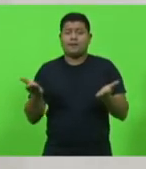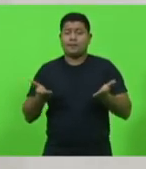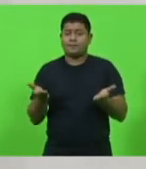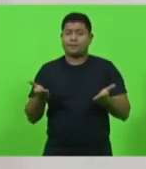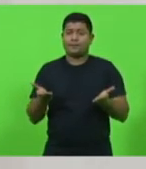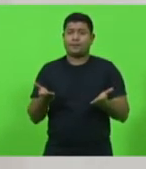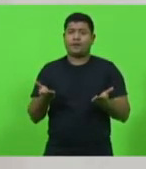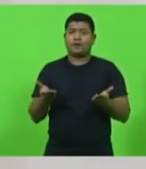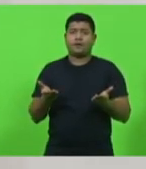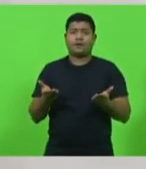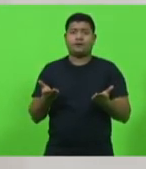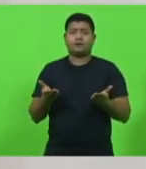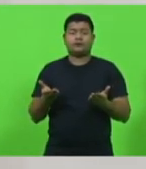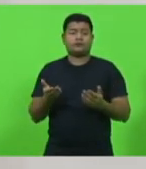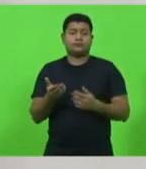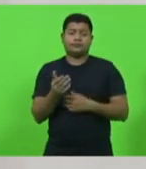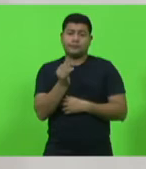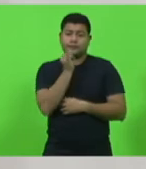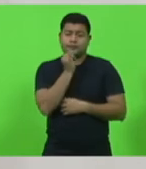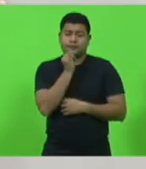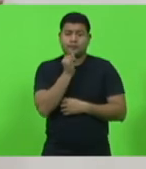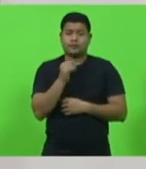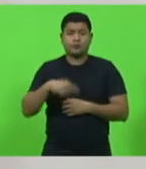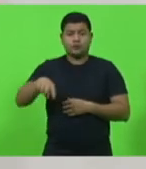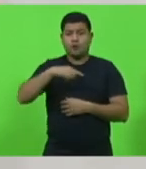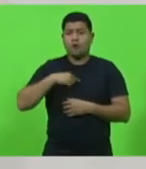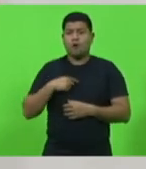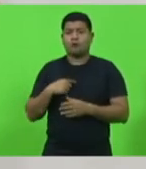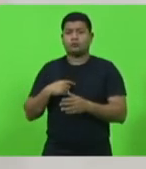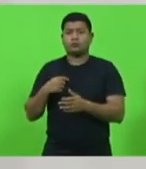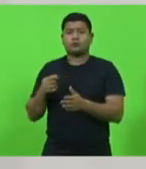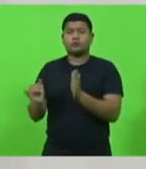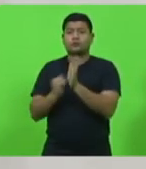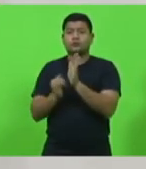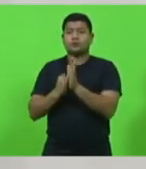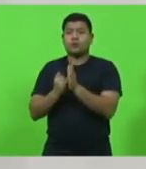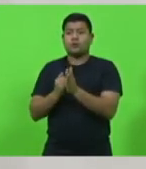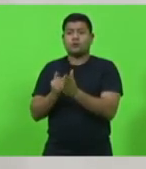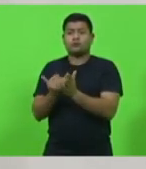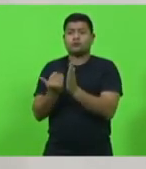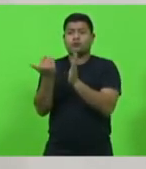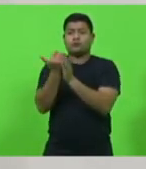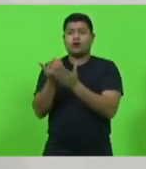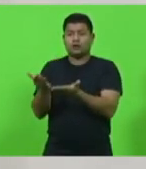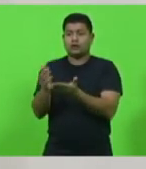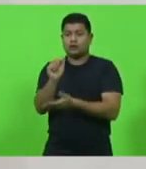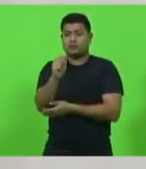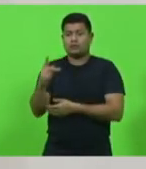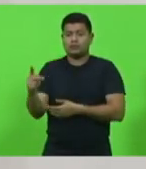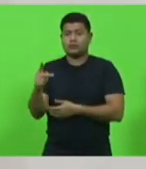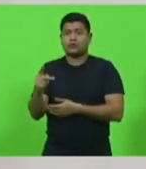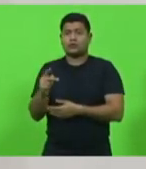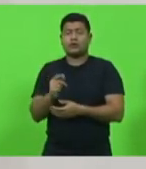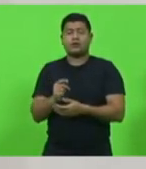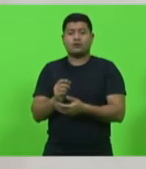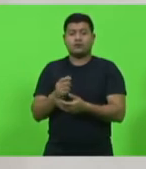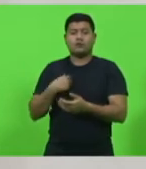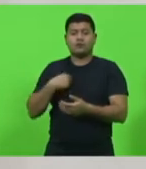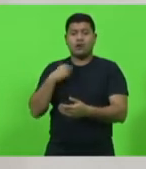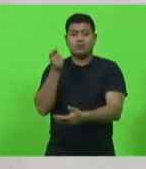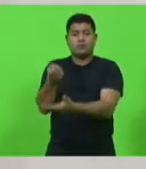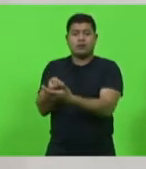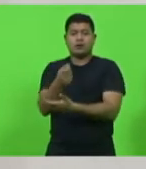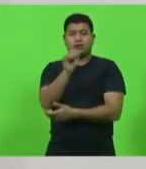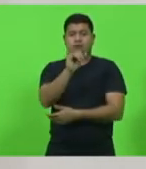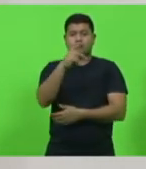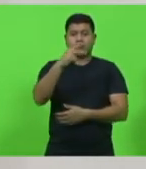tempo que nós estamos tributando o aposentado, que vai contribuir para o IPREV, deputado Berlando, que